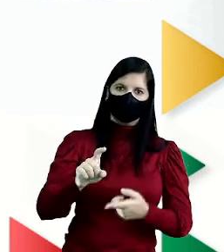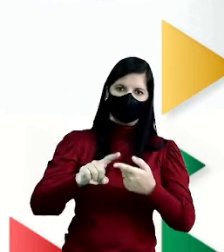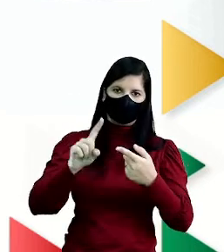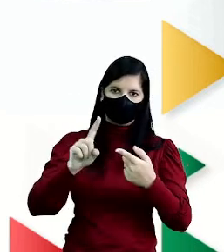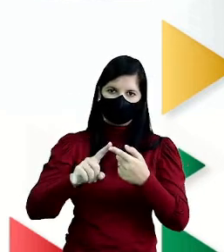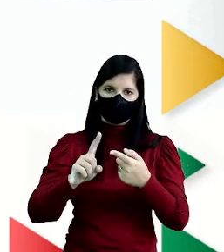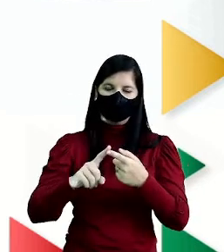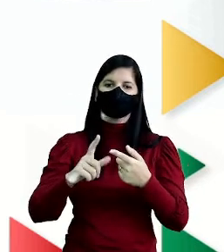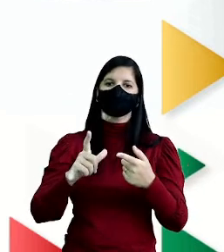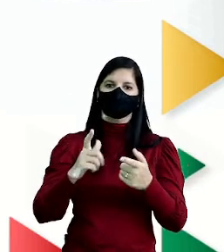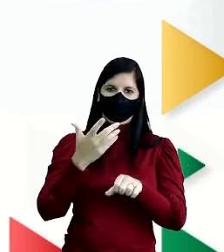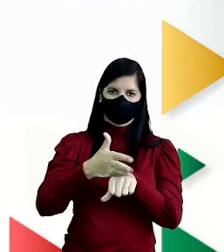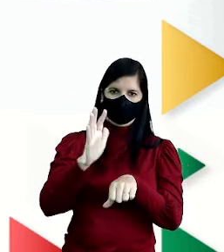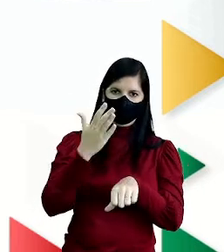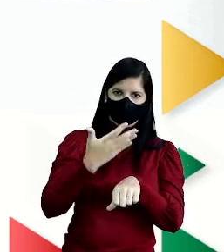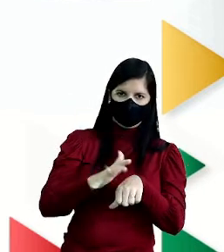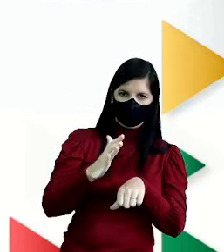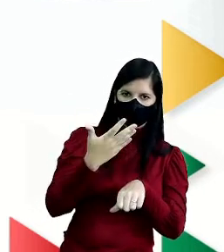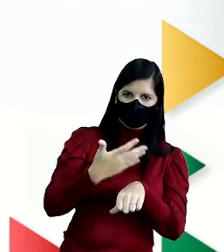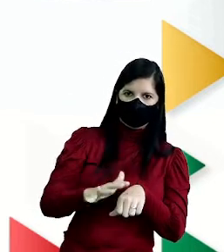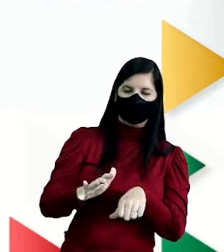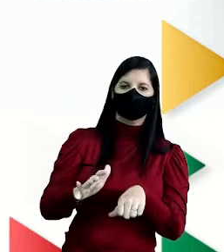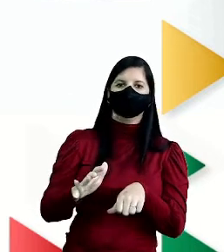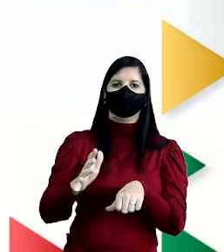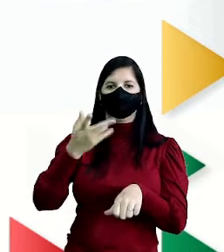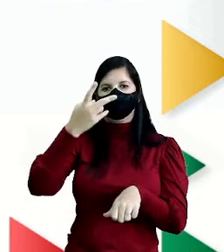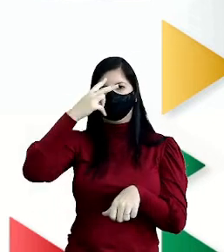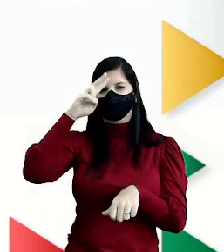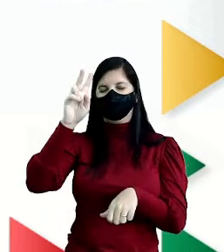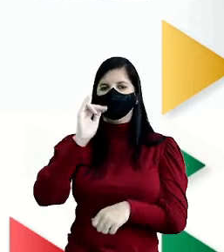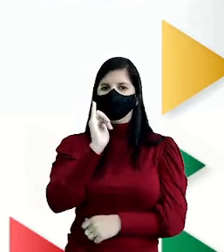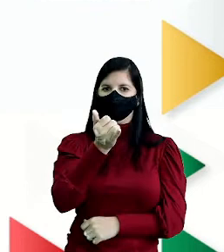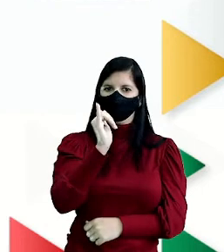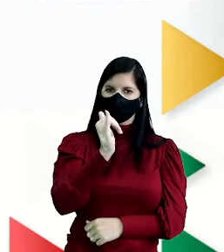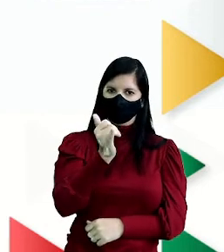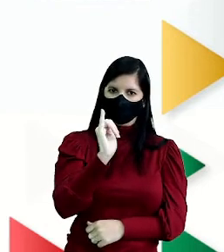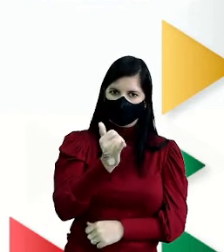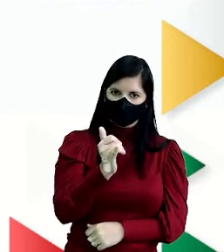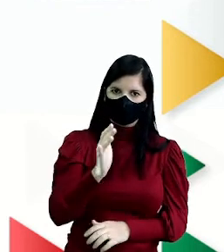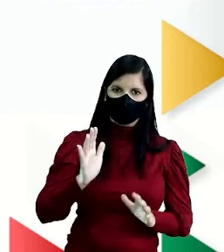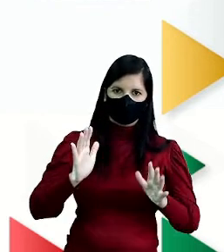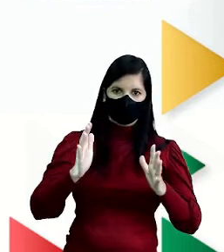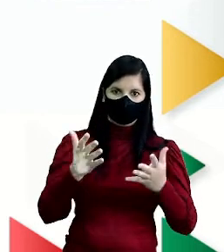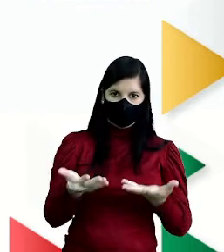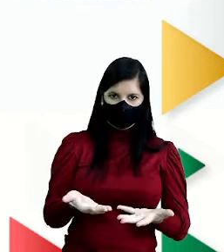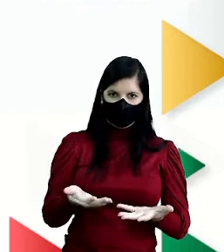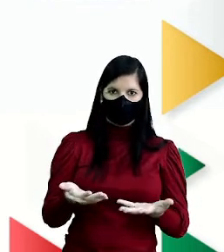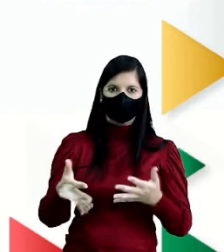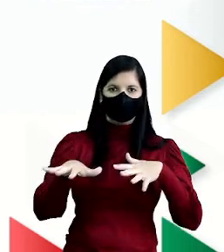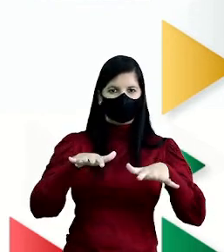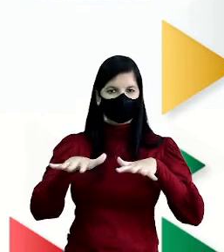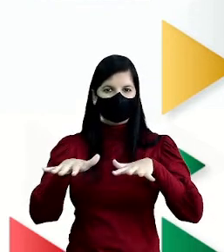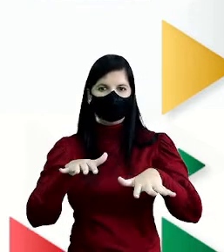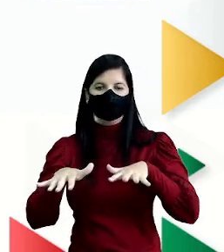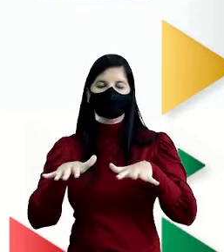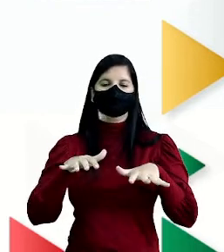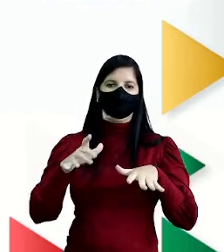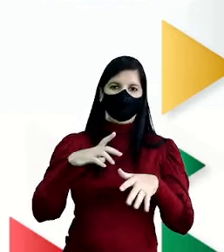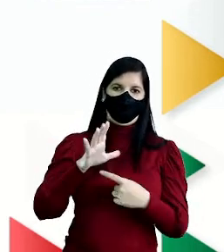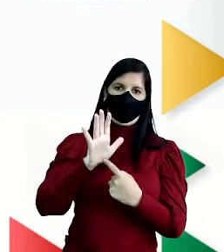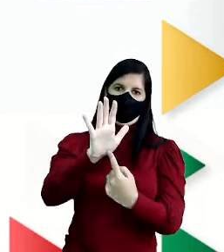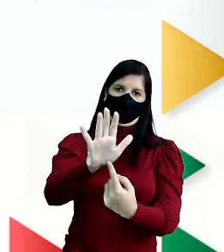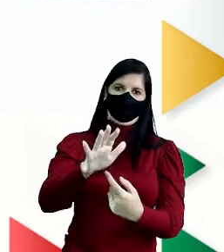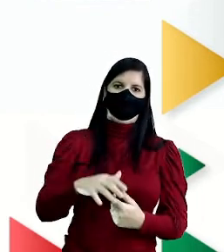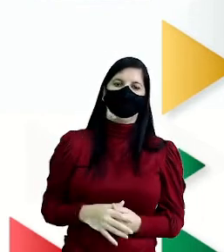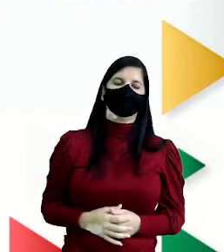tenham passado por um treinamento, né? Como conta a história da criação, então eles passam por esse treinamento, passam por esse ritual para poder se